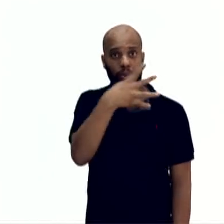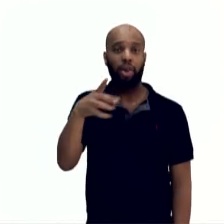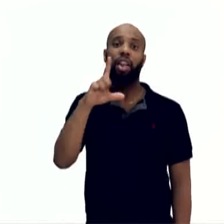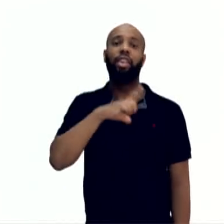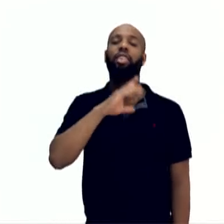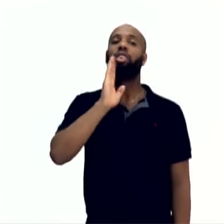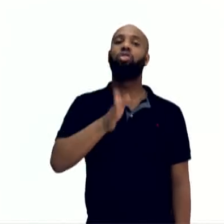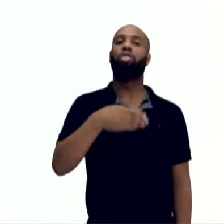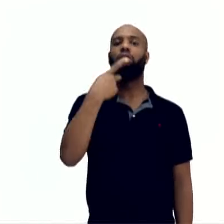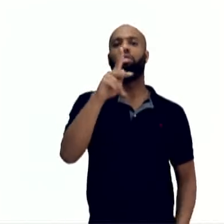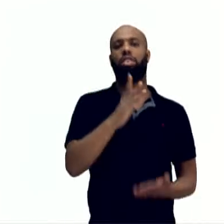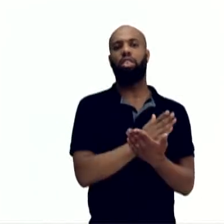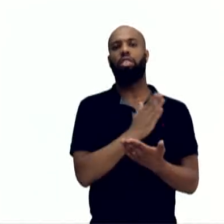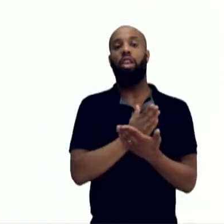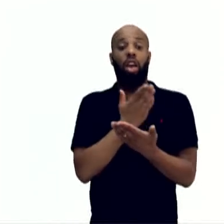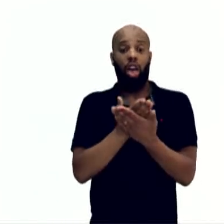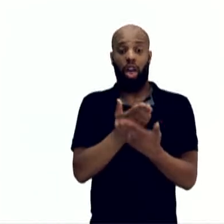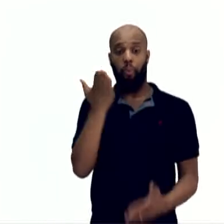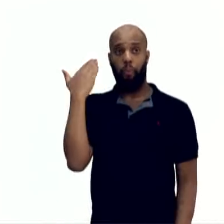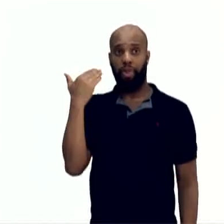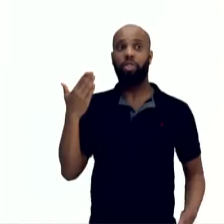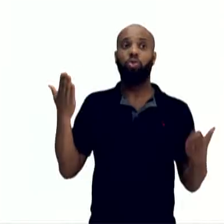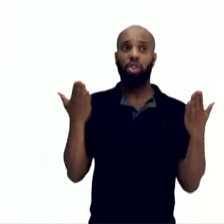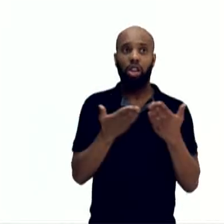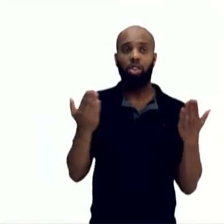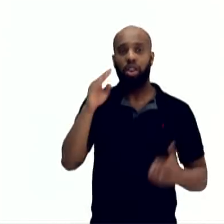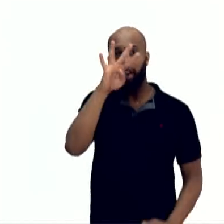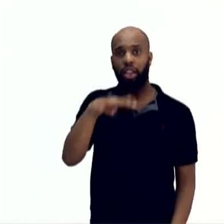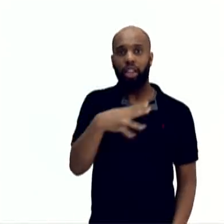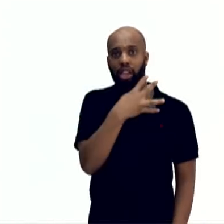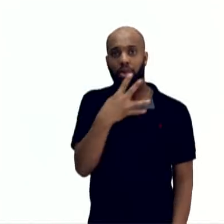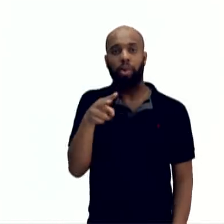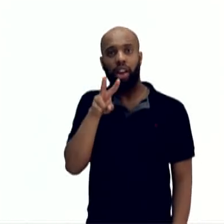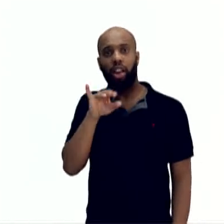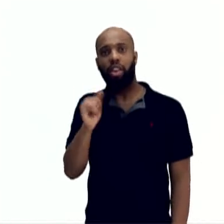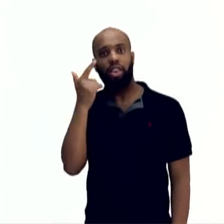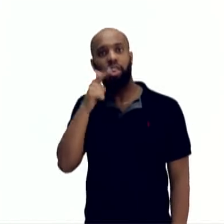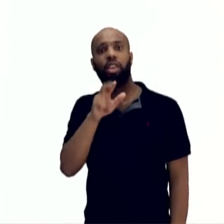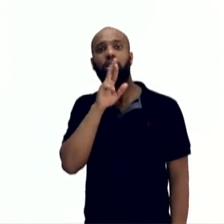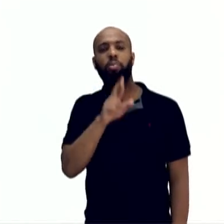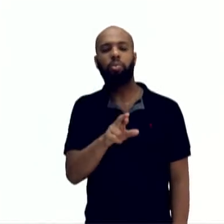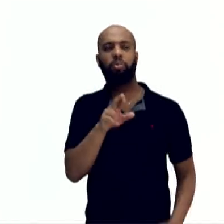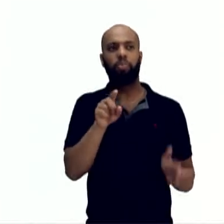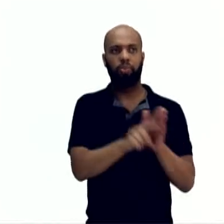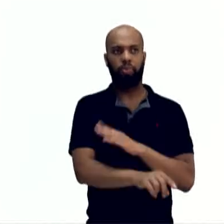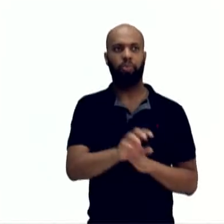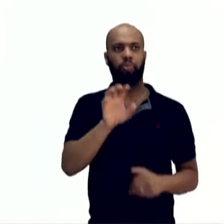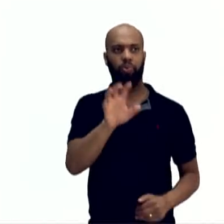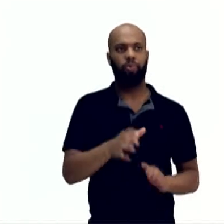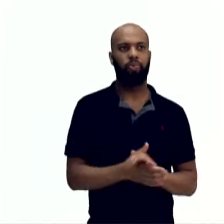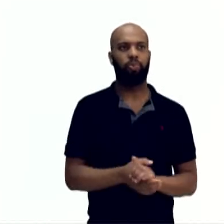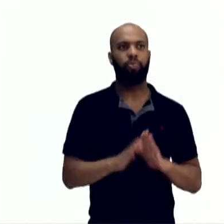já anotado da aula anterior. É com ela que nós vamos resolver esse exercício. Então, observe bem, podemos